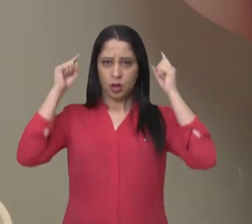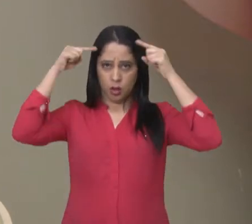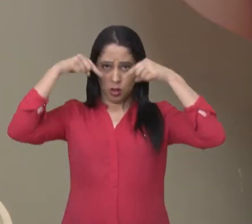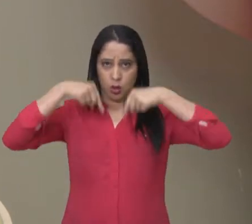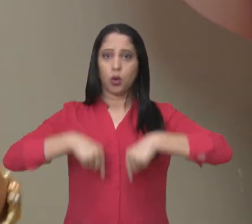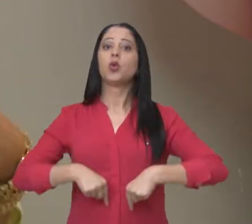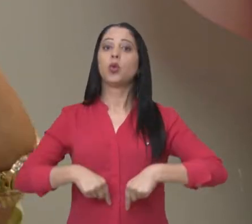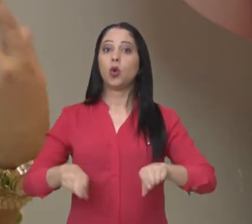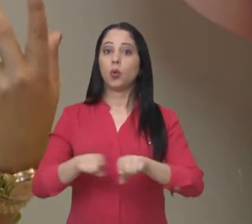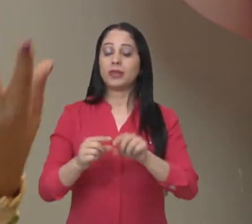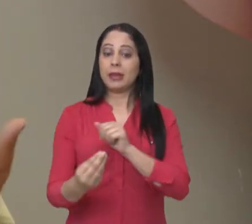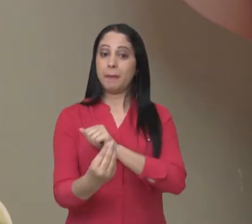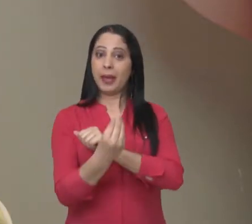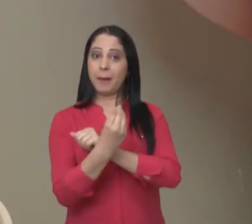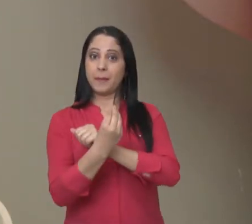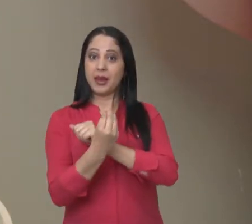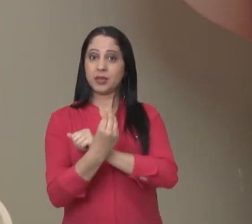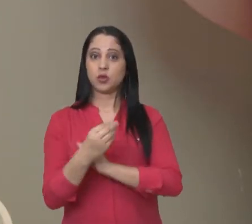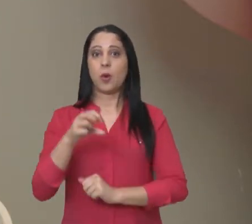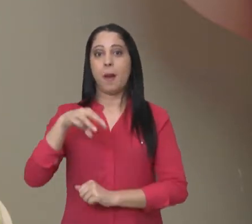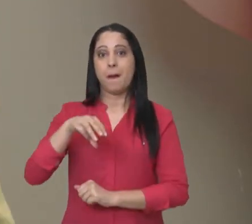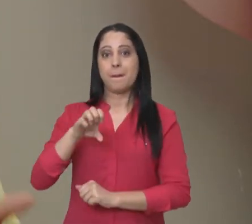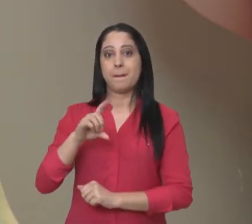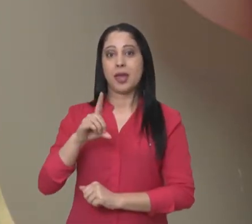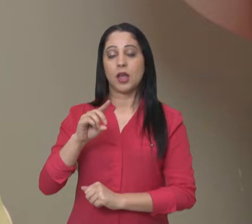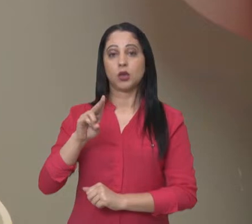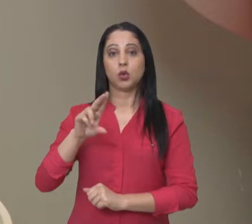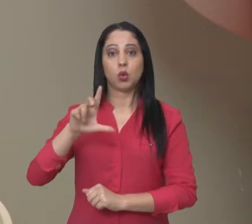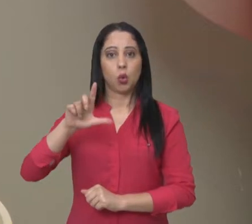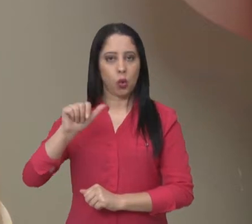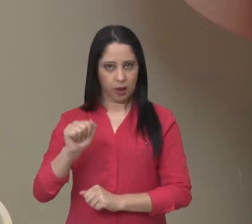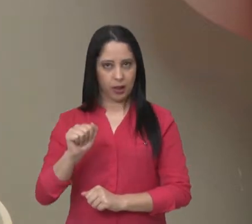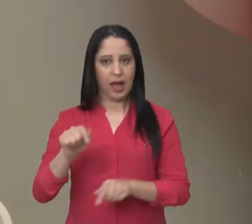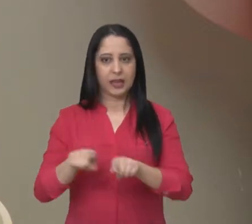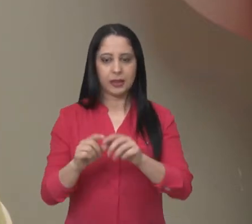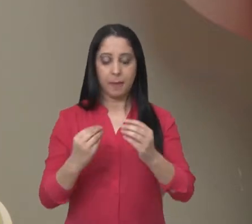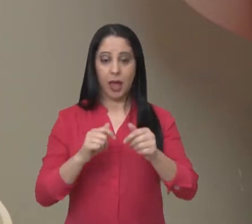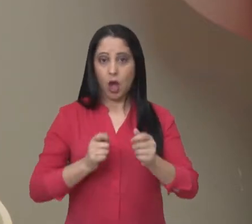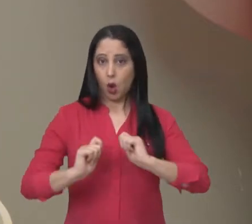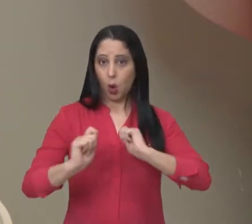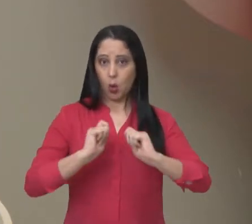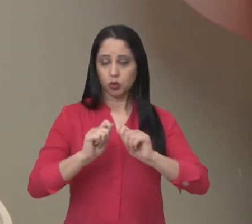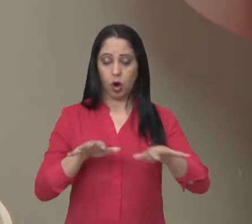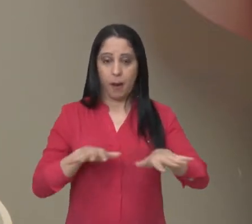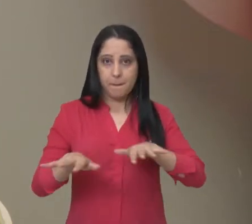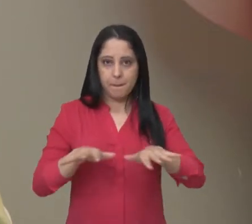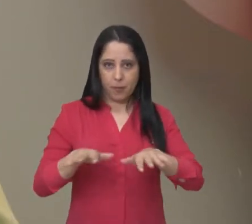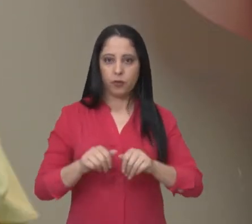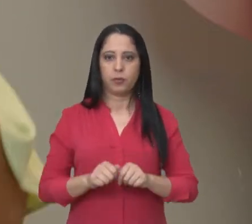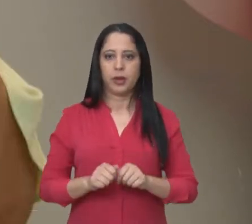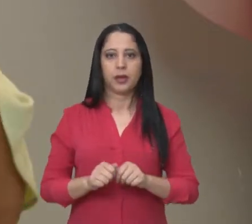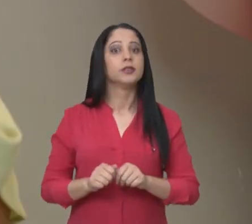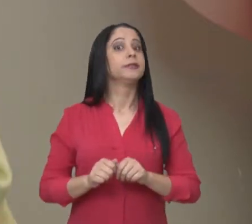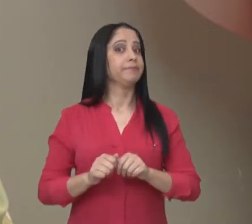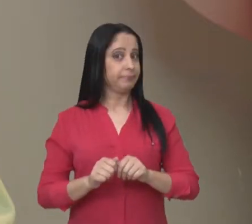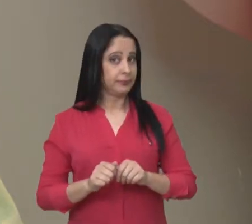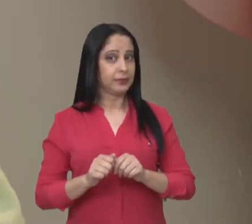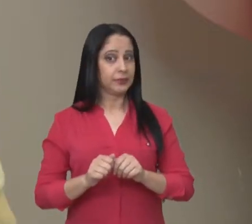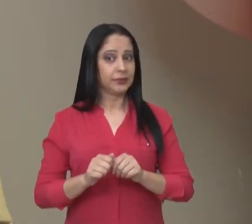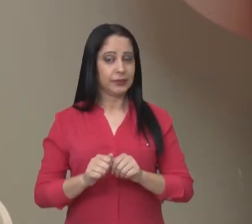a medula, que origina os nervos e controla os nossos movimentos. Portanto, podemos dizer que a coluna